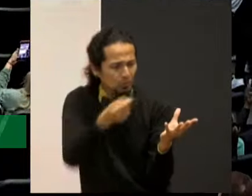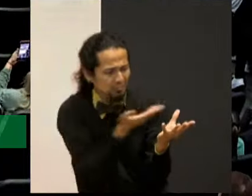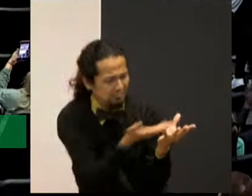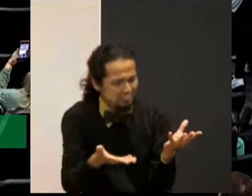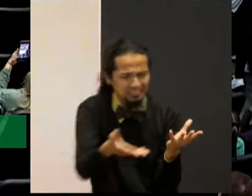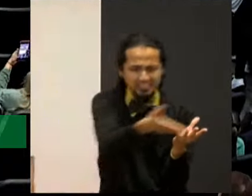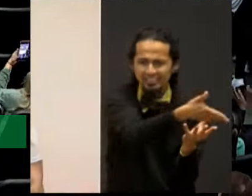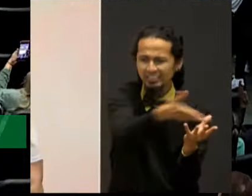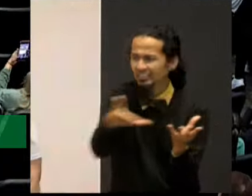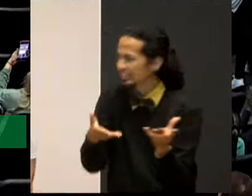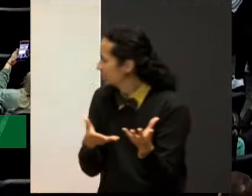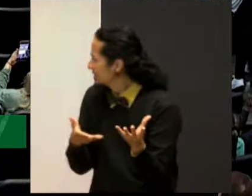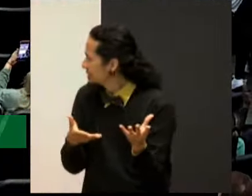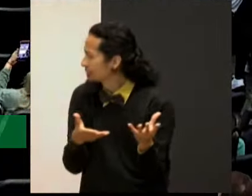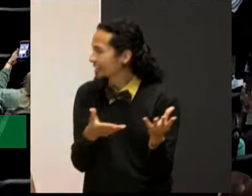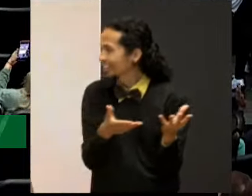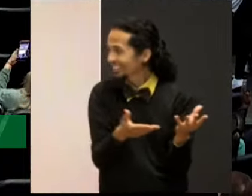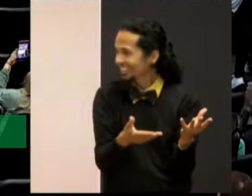quando pode.